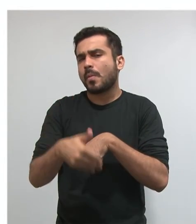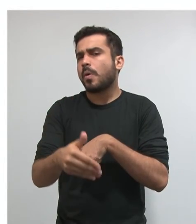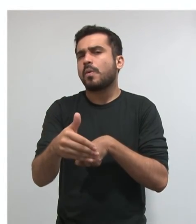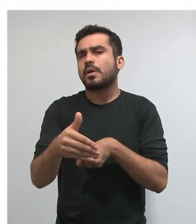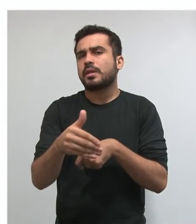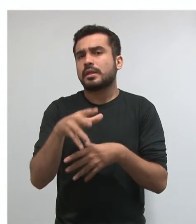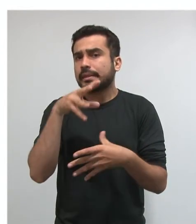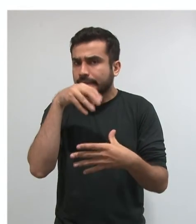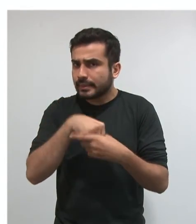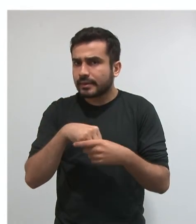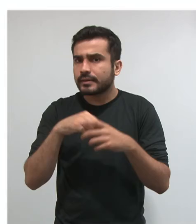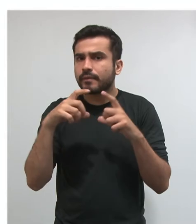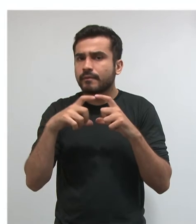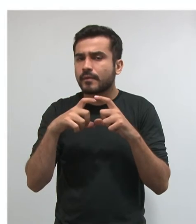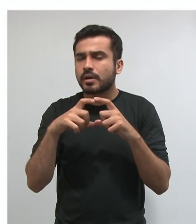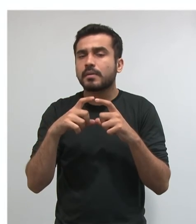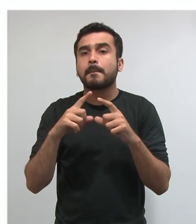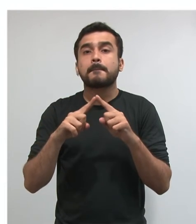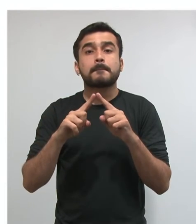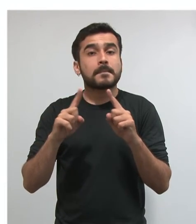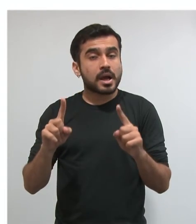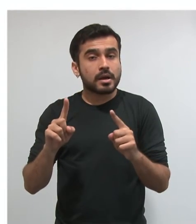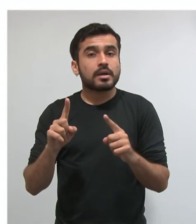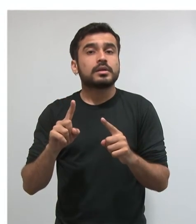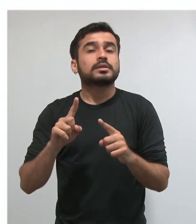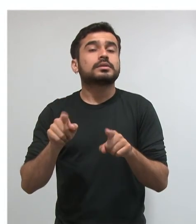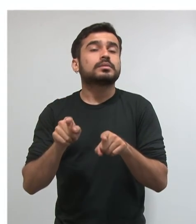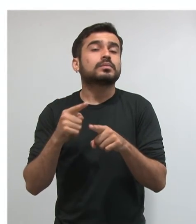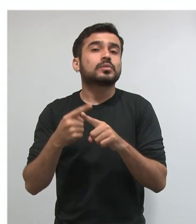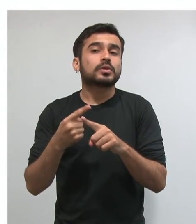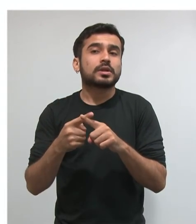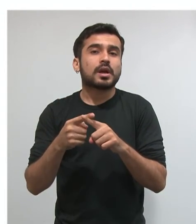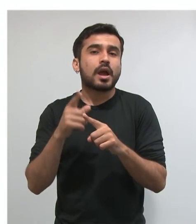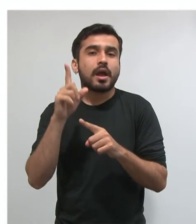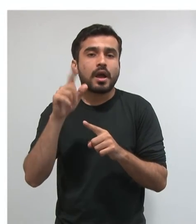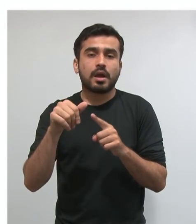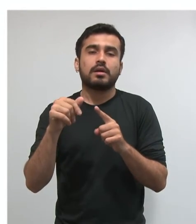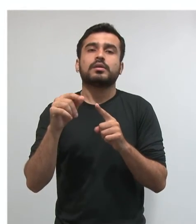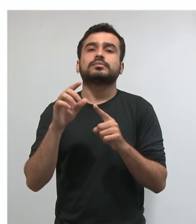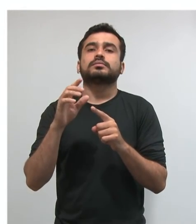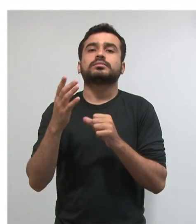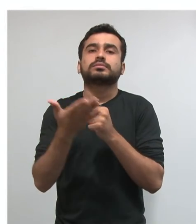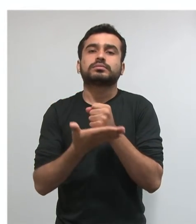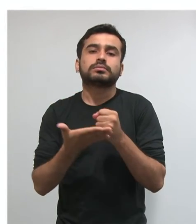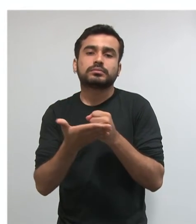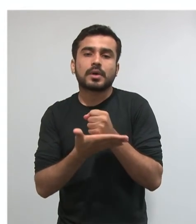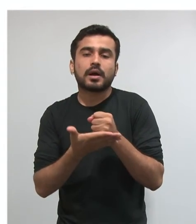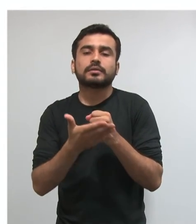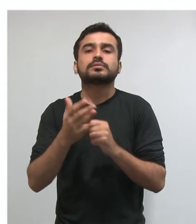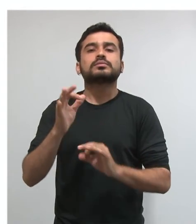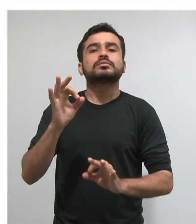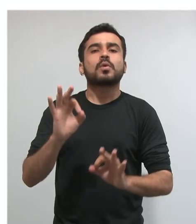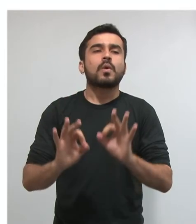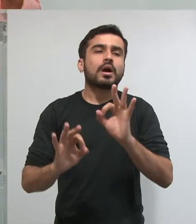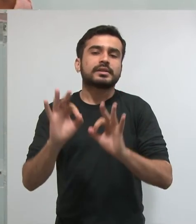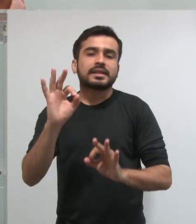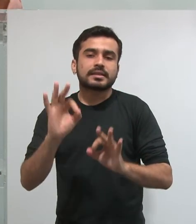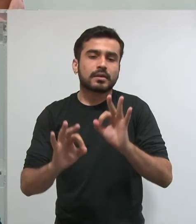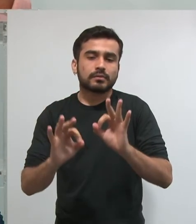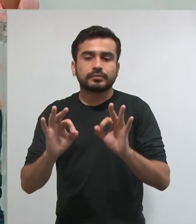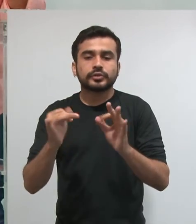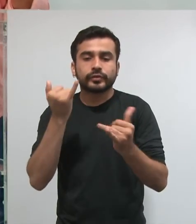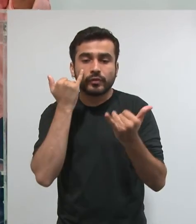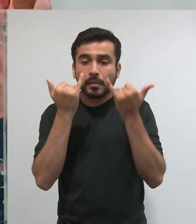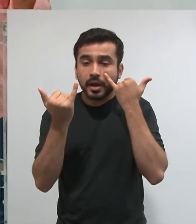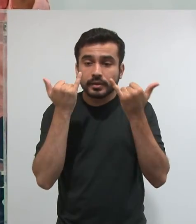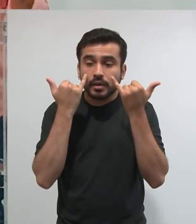uma etapa de ciclo de monitoramento, mas justamente como módulos, como organização de dados